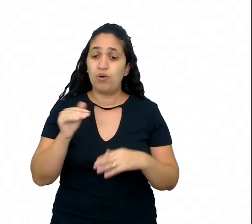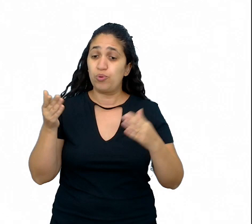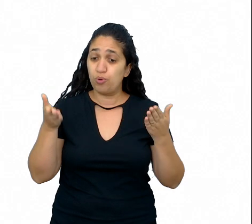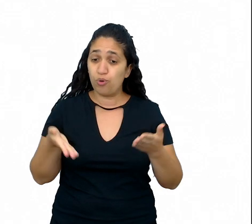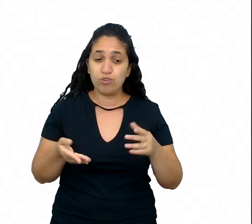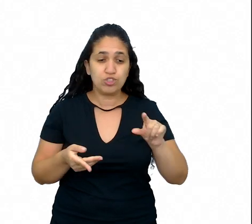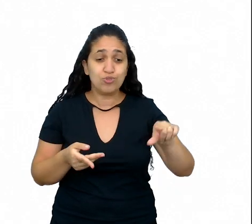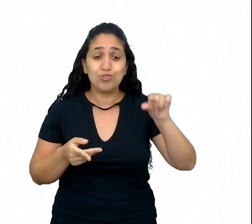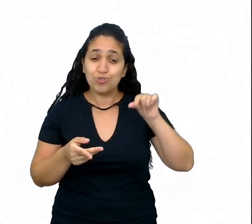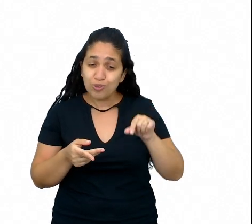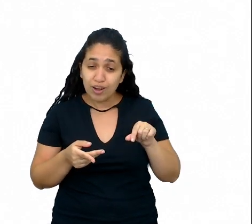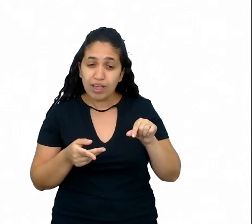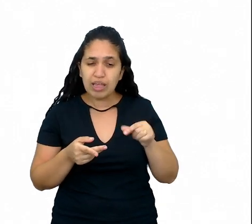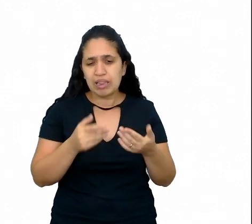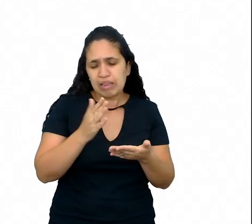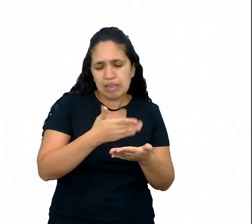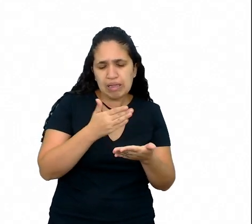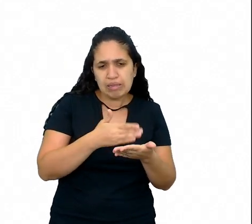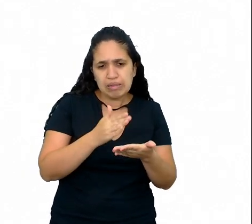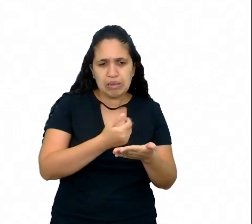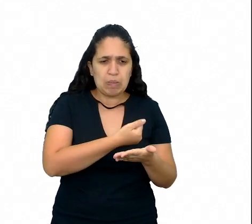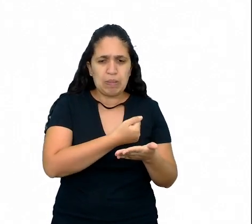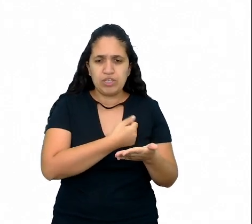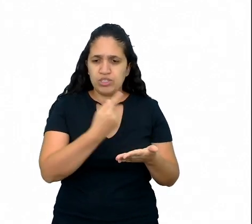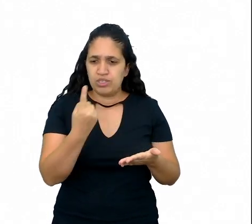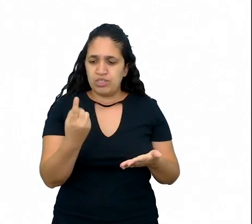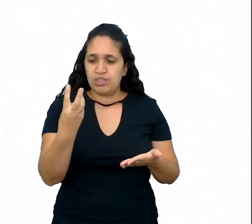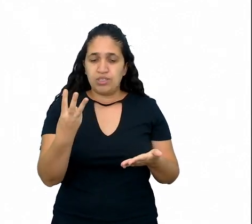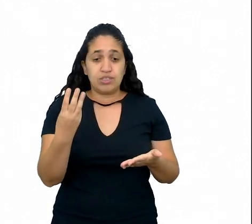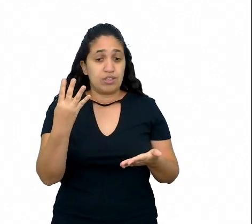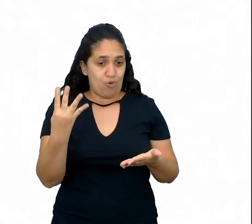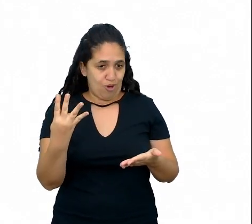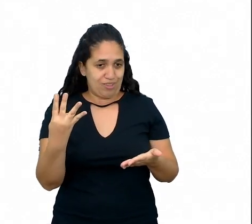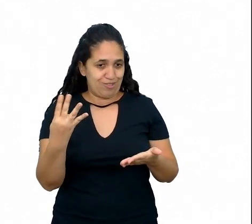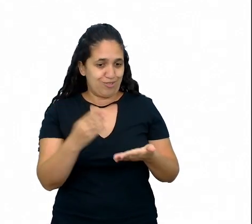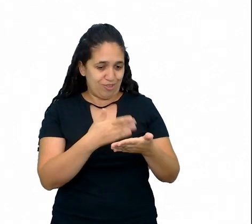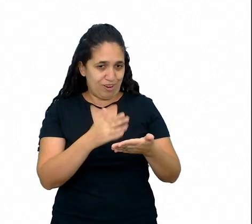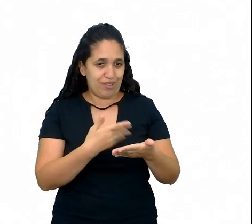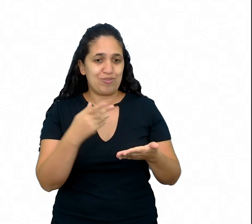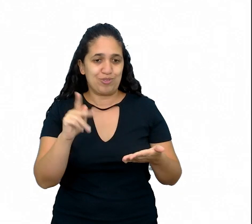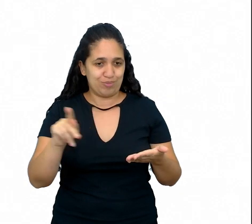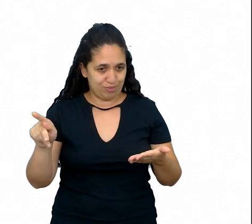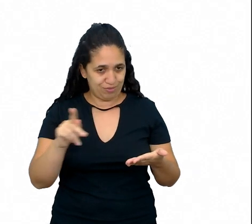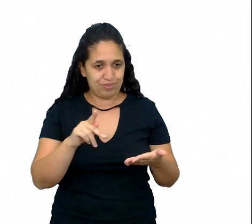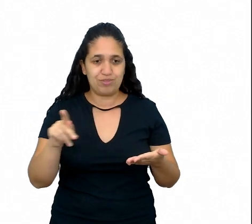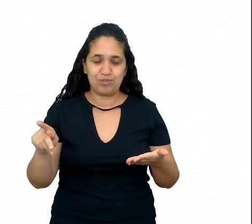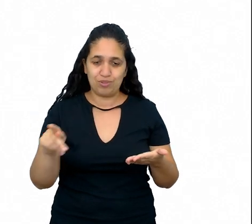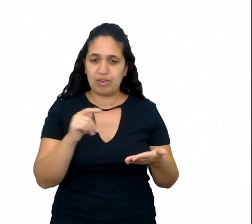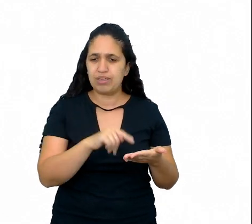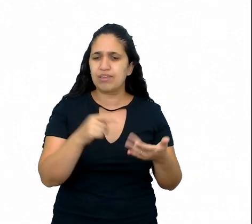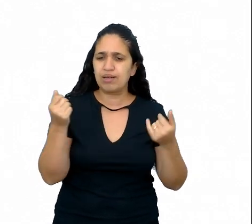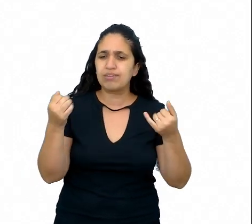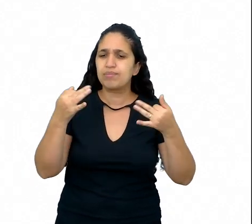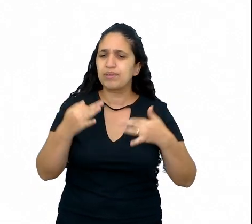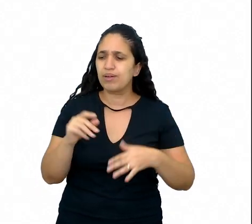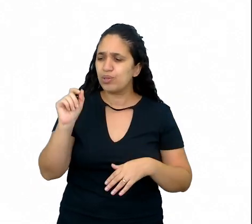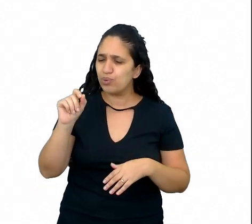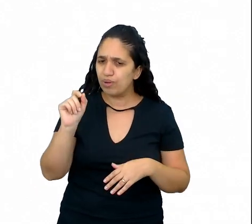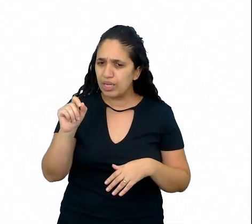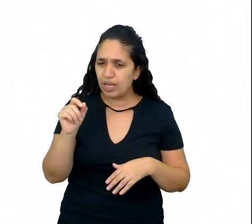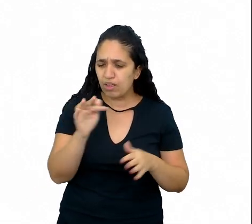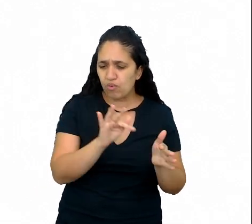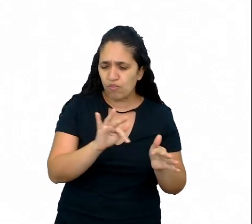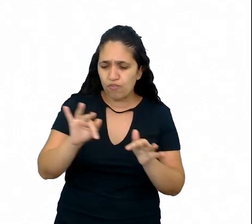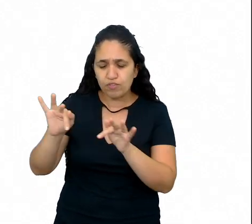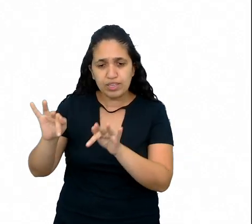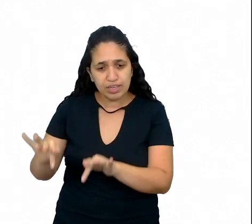escolhi lá da página 134 do caderno do professor, que está assim, sobre o finalizando das